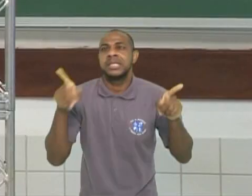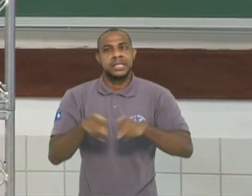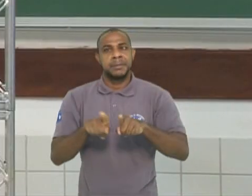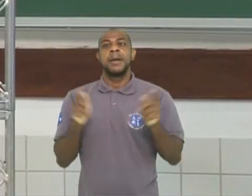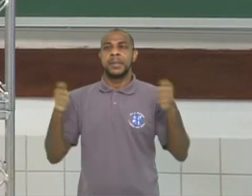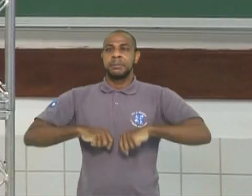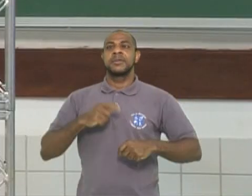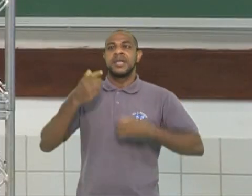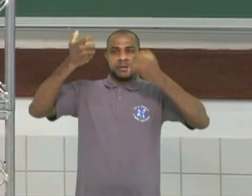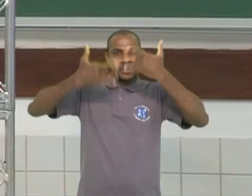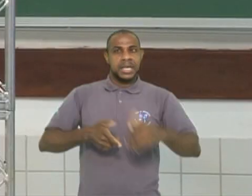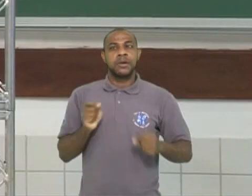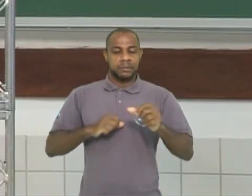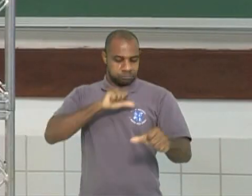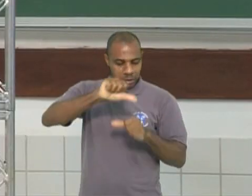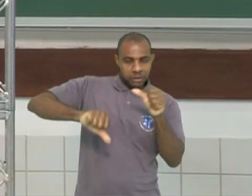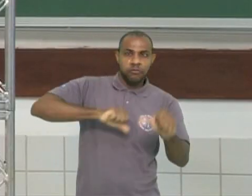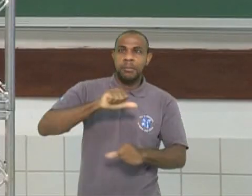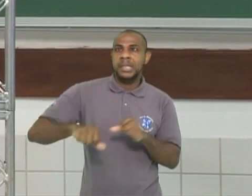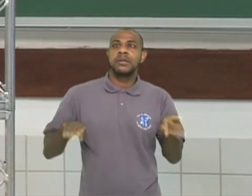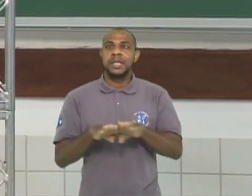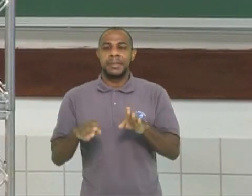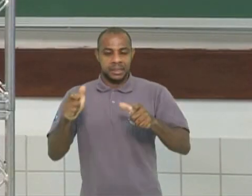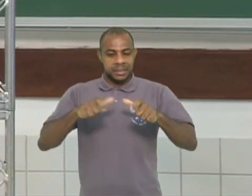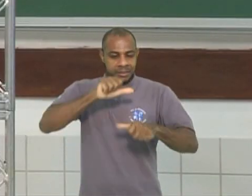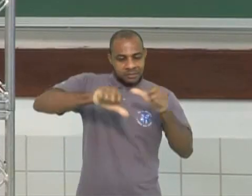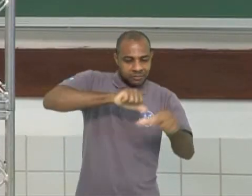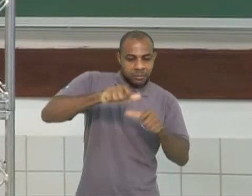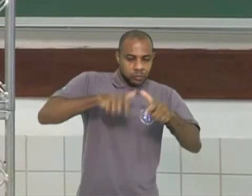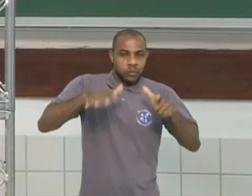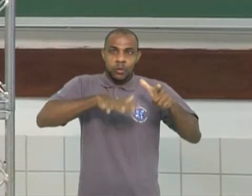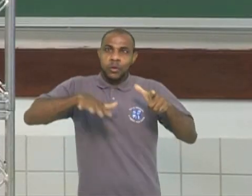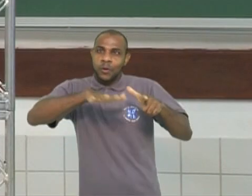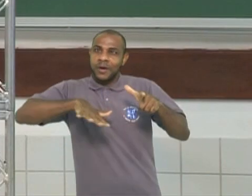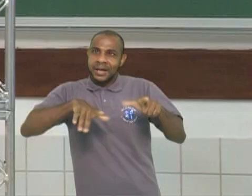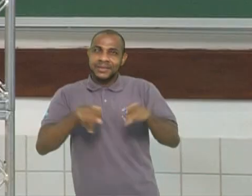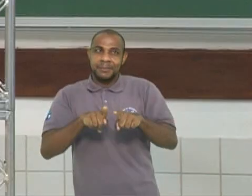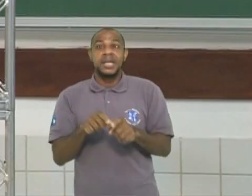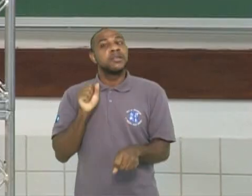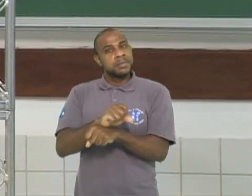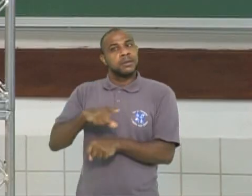Podemos falar um pouquinho da transformação do espaço geográfico.